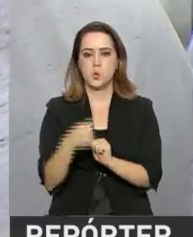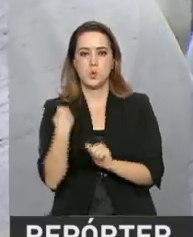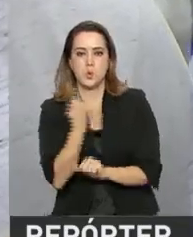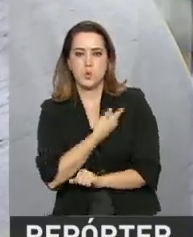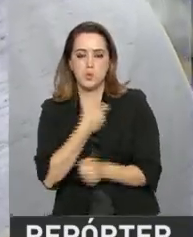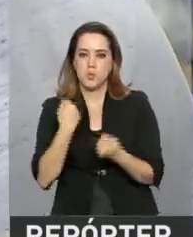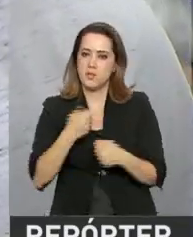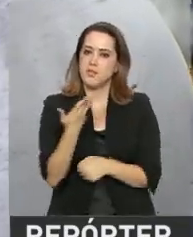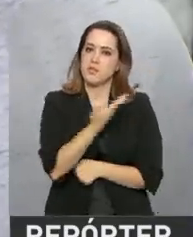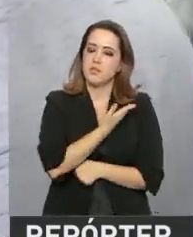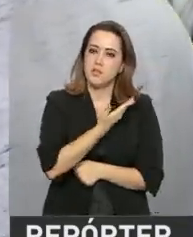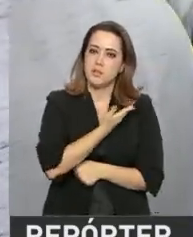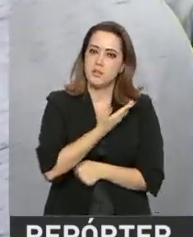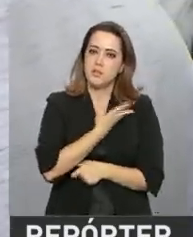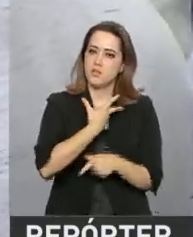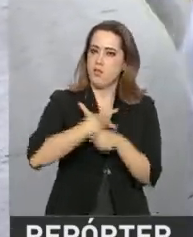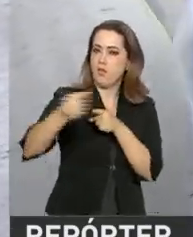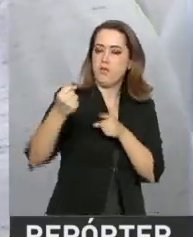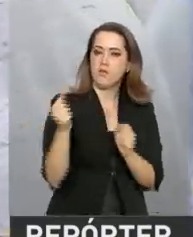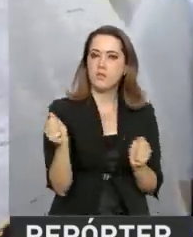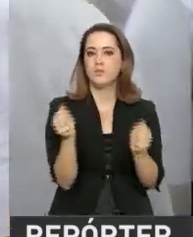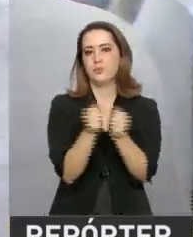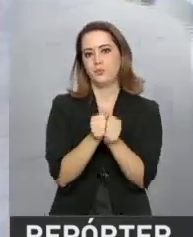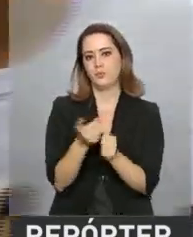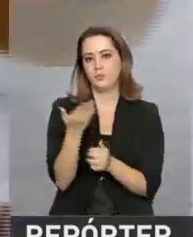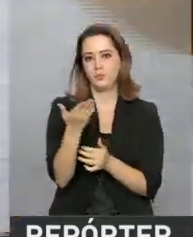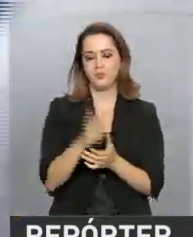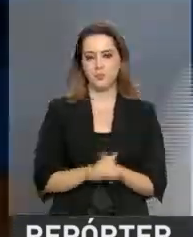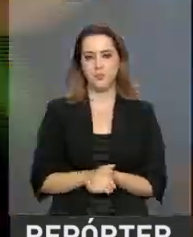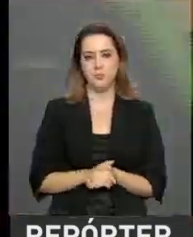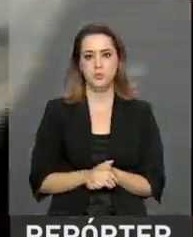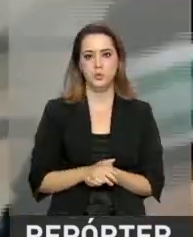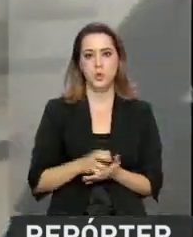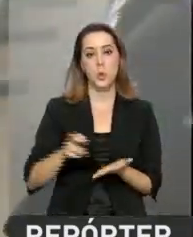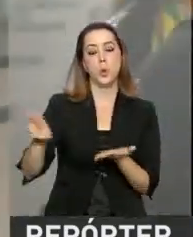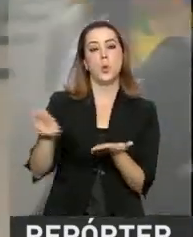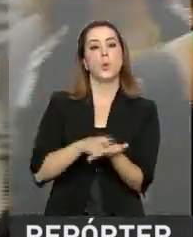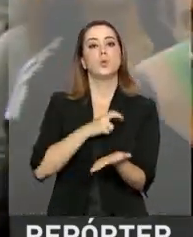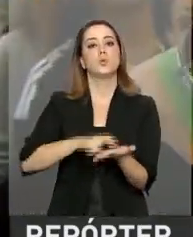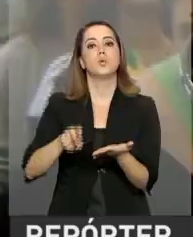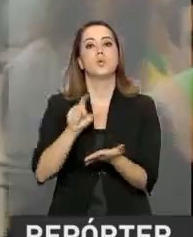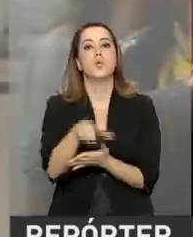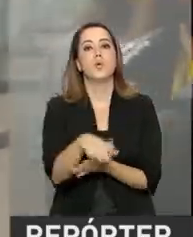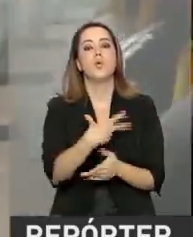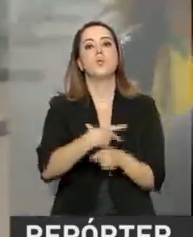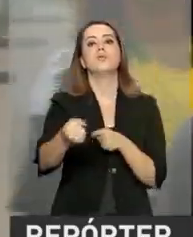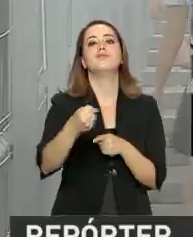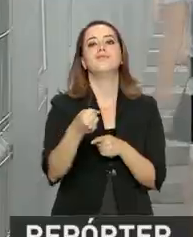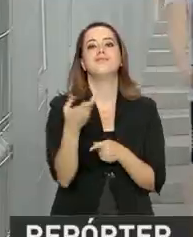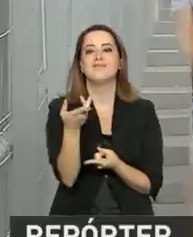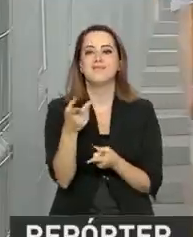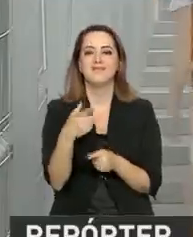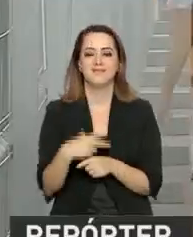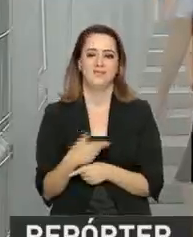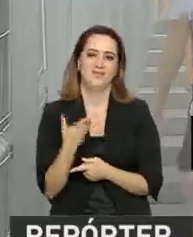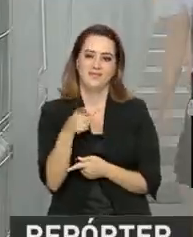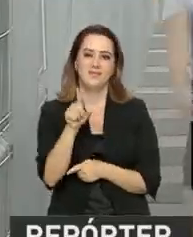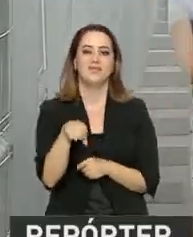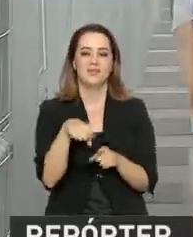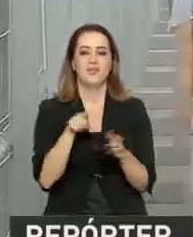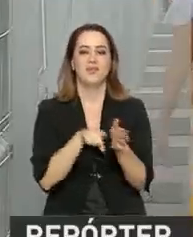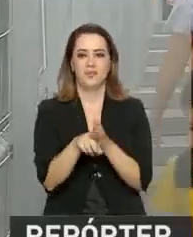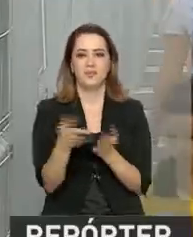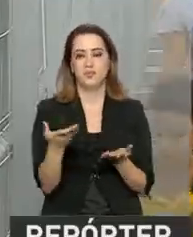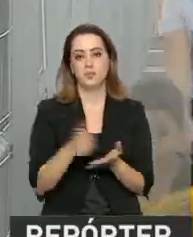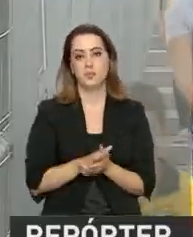vencer os grandes medalhões aí juntos, né? E no rugby, quem ganha? Eis a questão. Seja qual for o